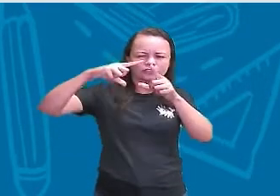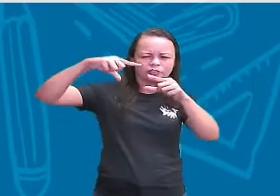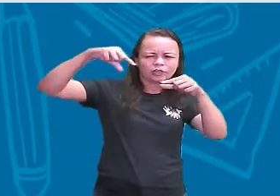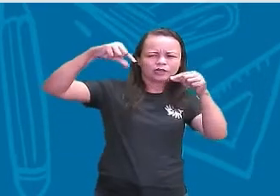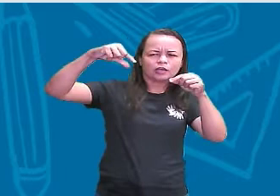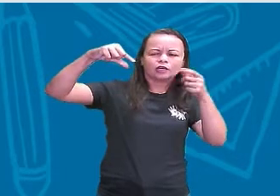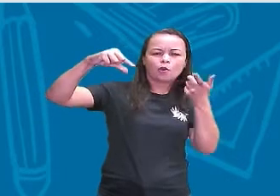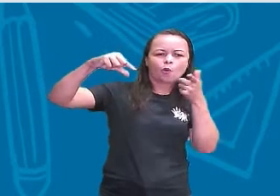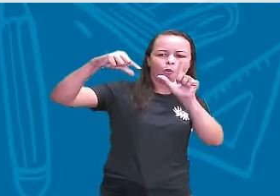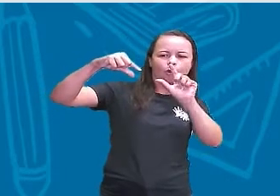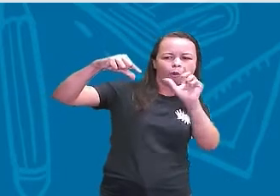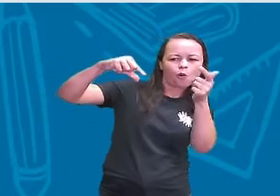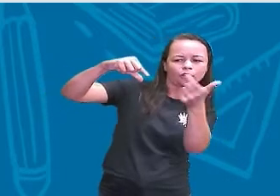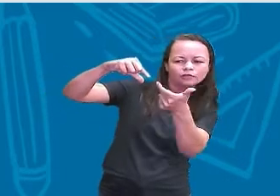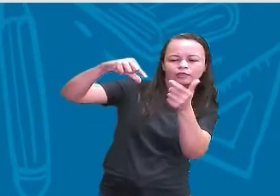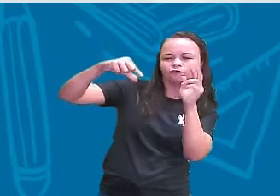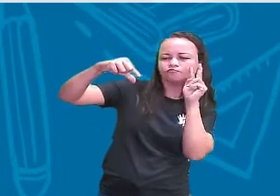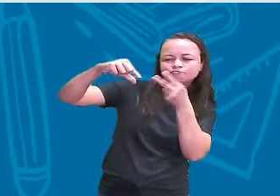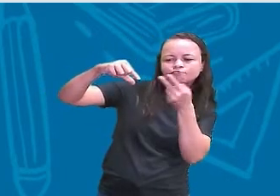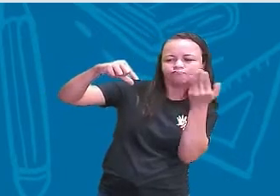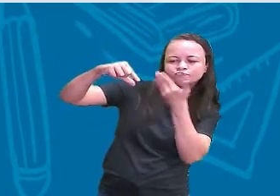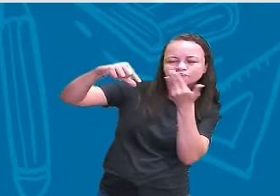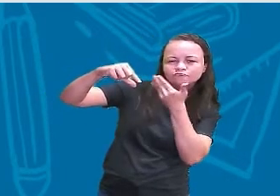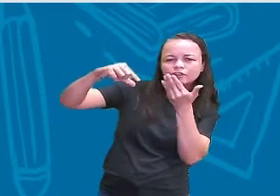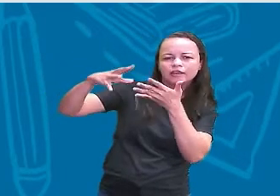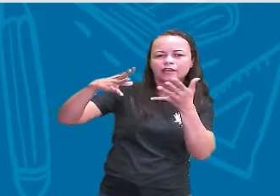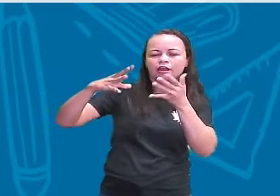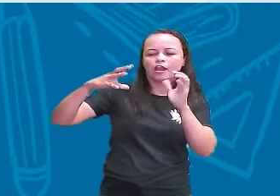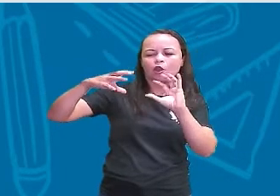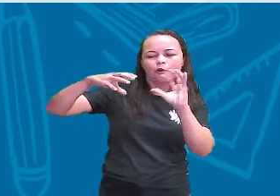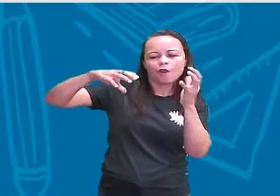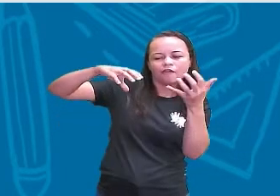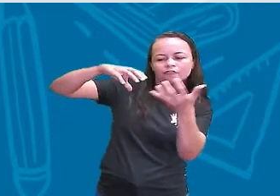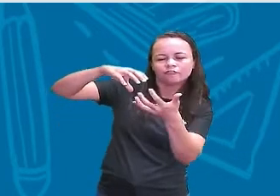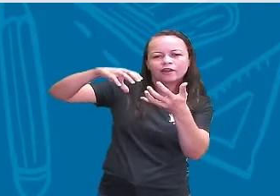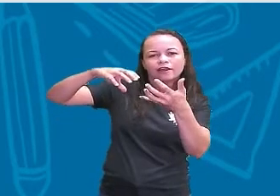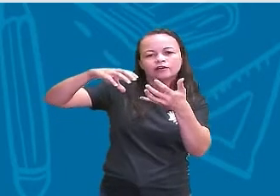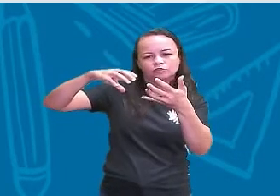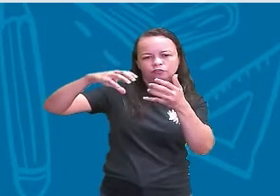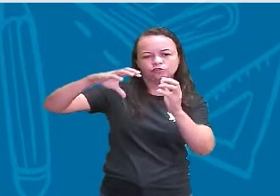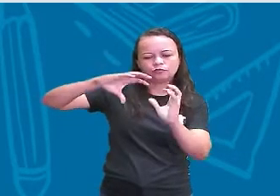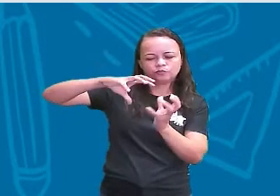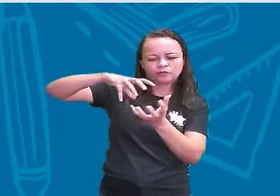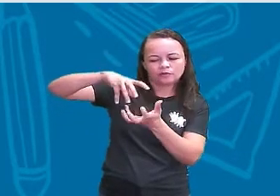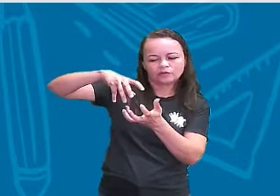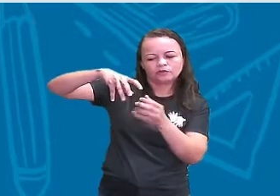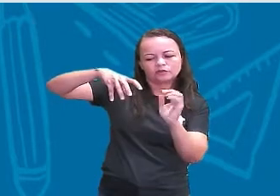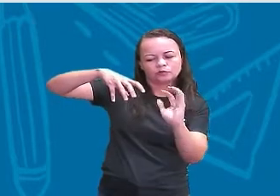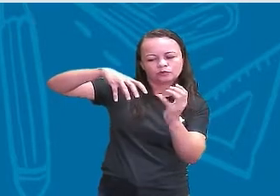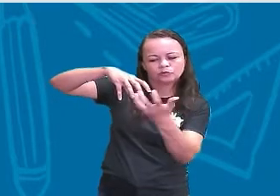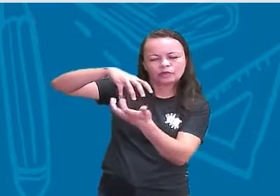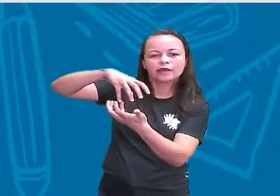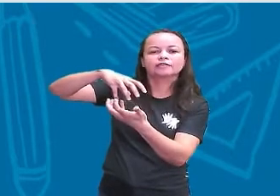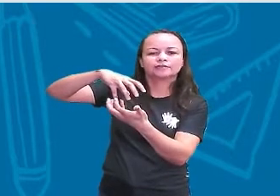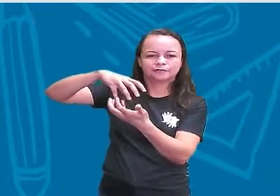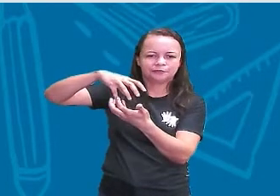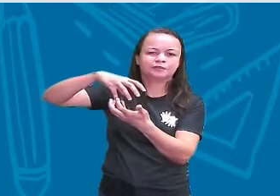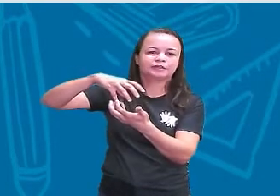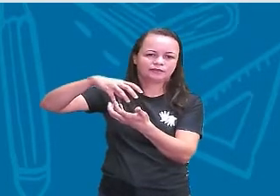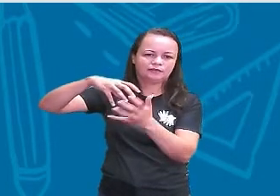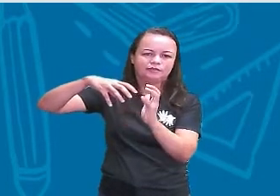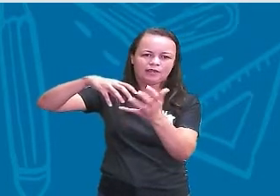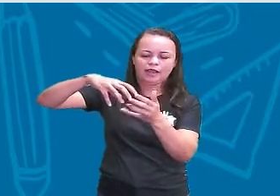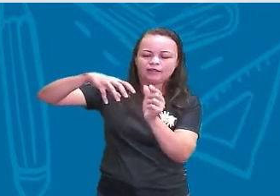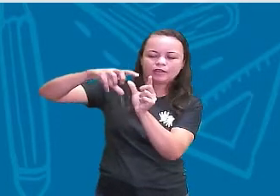está conseguindo ver é o reflexo do nosso planeta Terra sobre a Lua, tá certo? Digamos assim, a sombra do planeta Terra